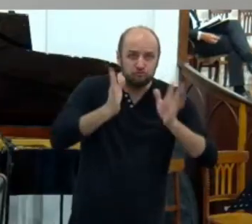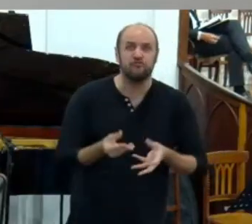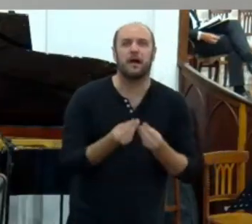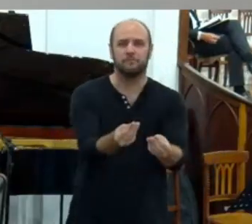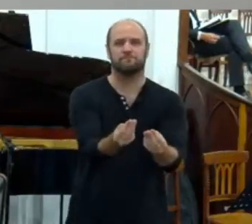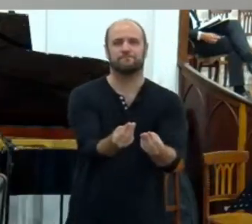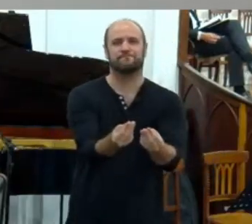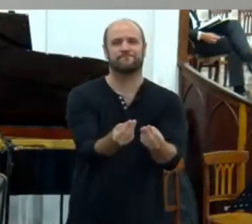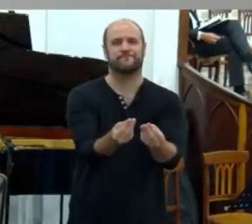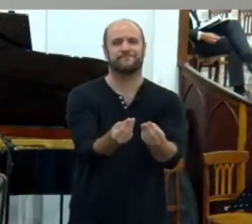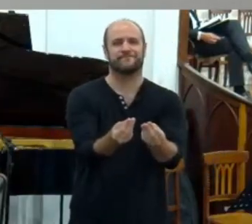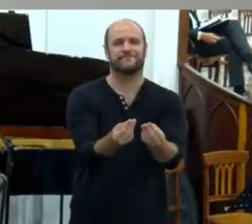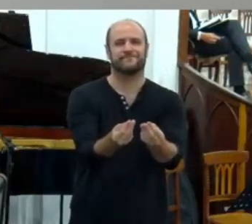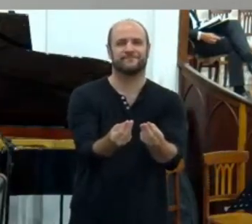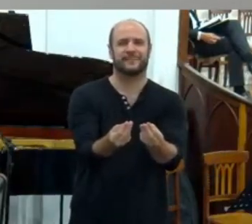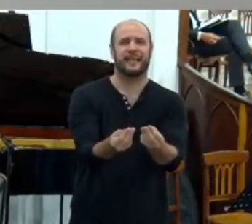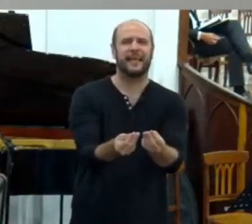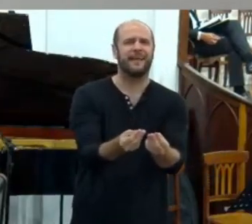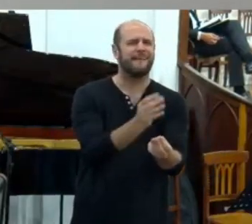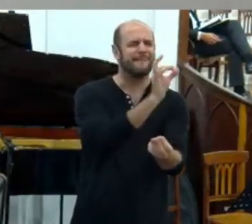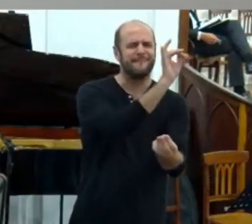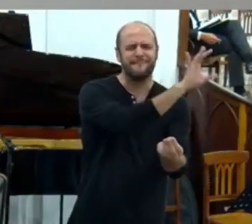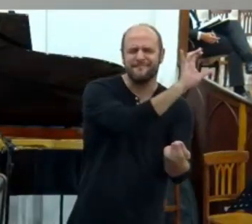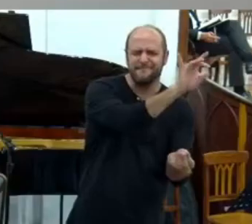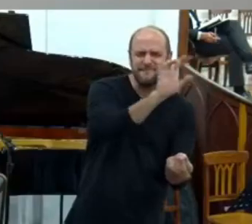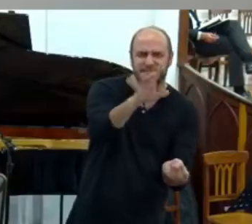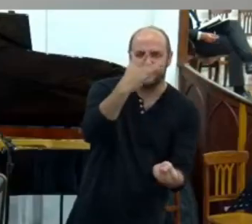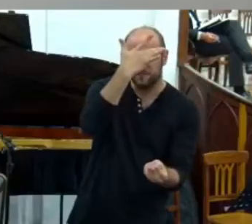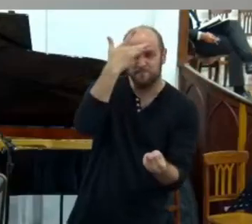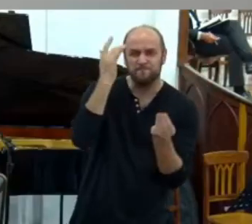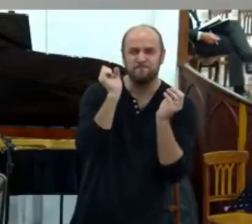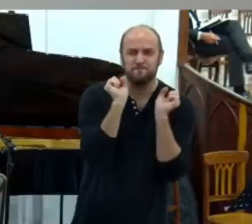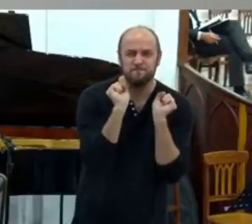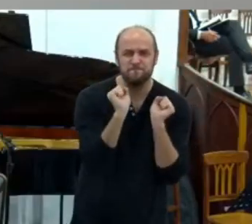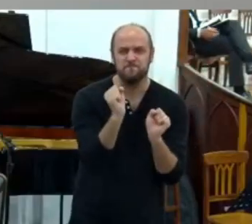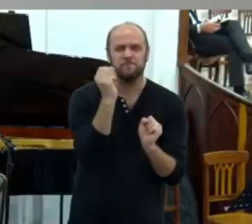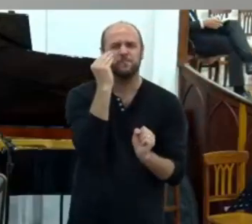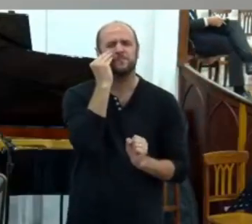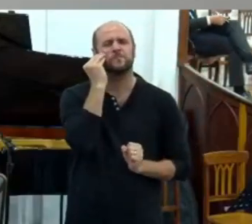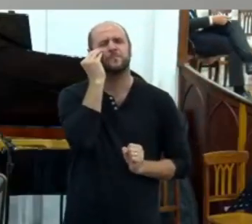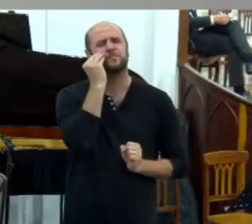deu, e cada um de nós pode experimentar,